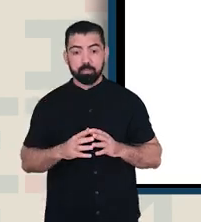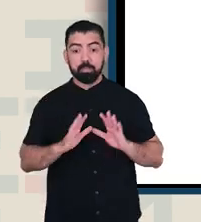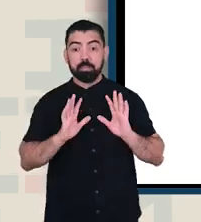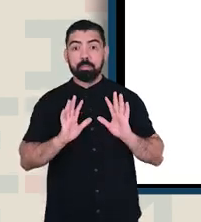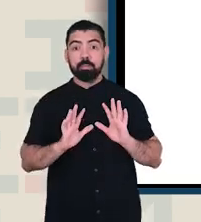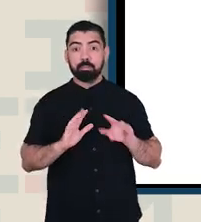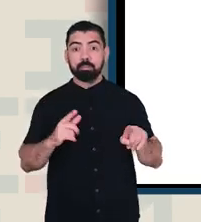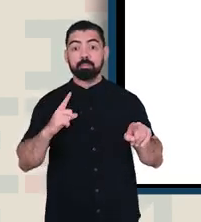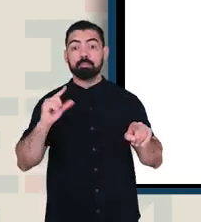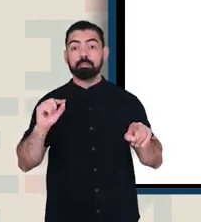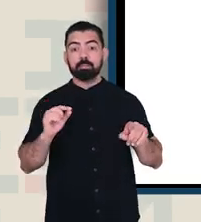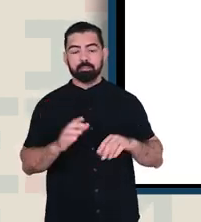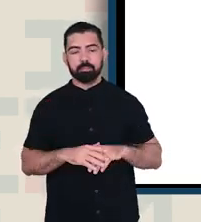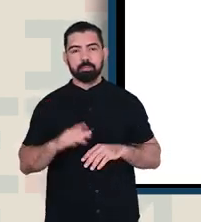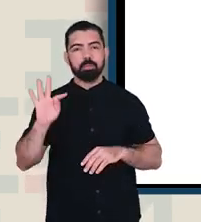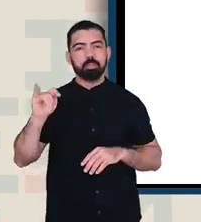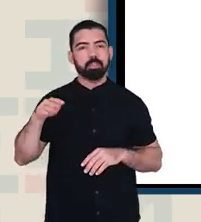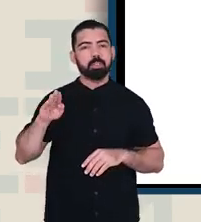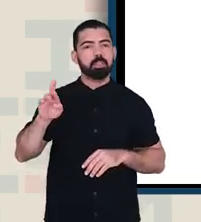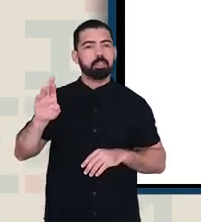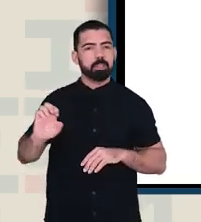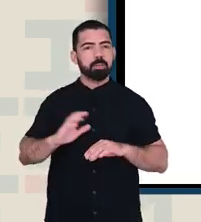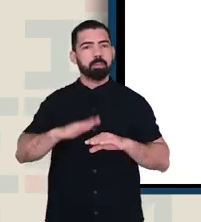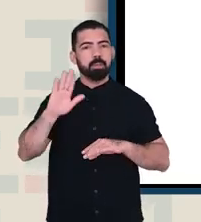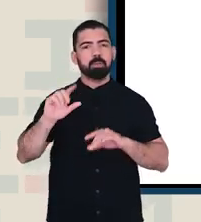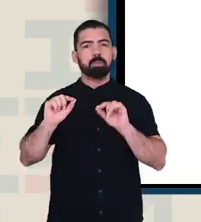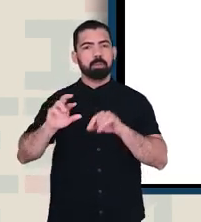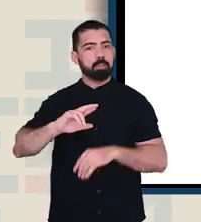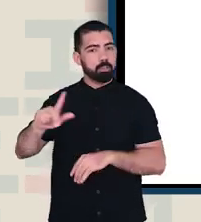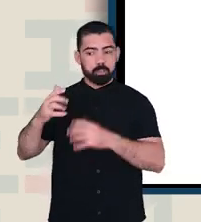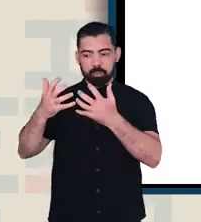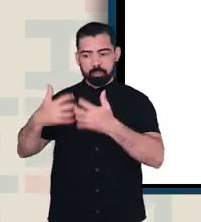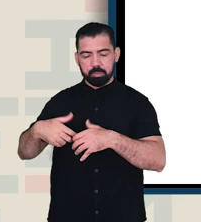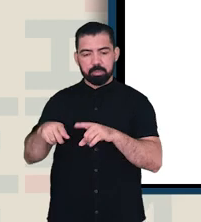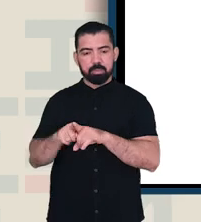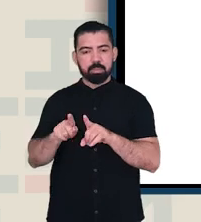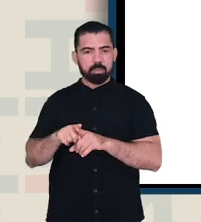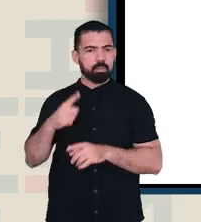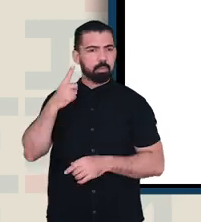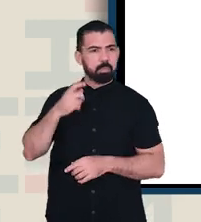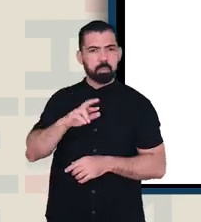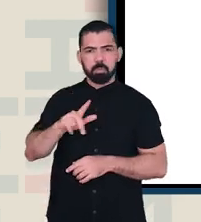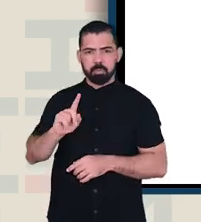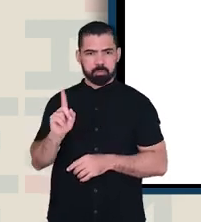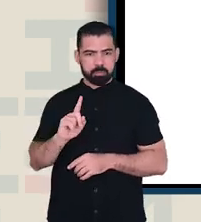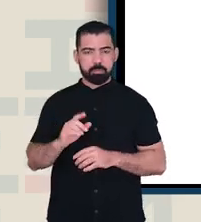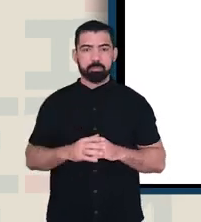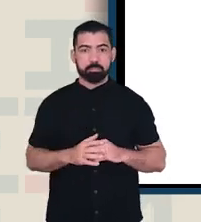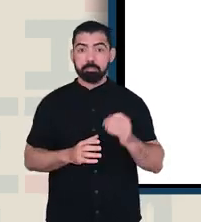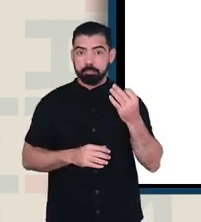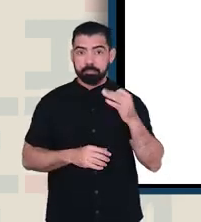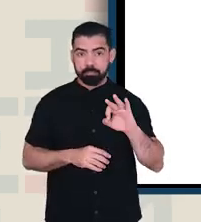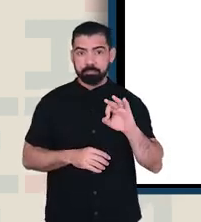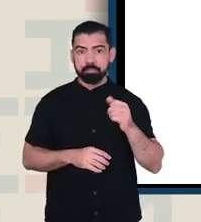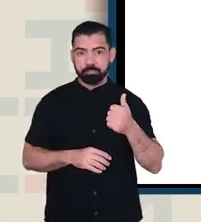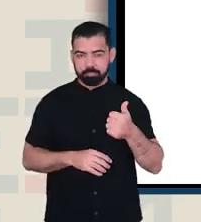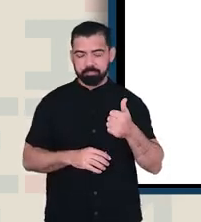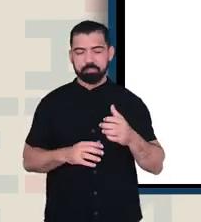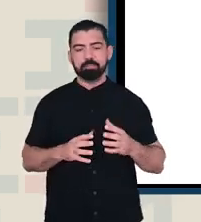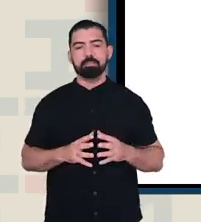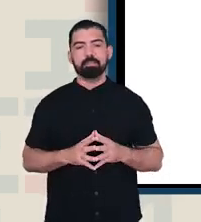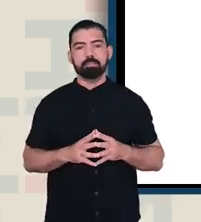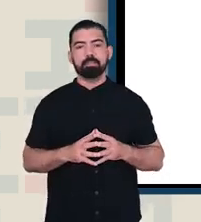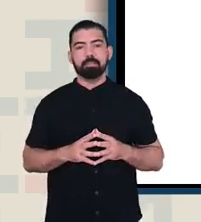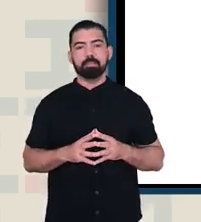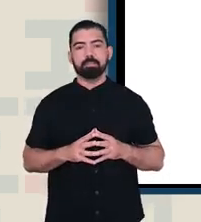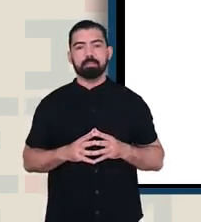pero com um timbre um pouco mais inarmônico e não tanto de ruído, certo?